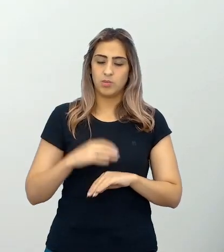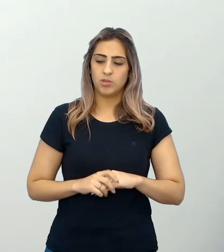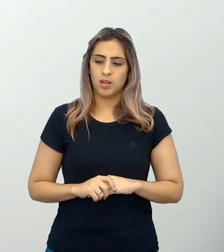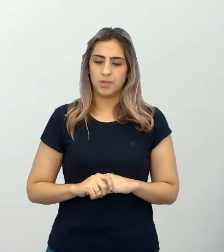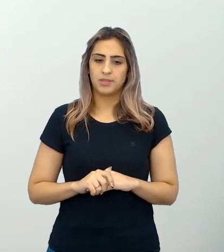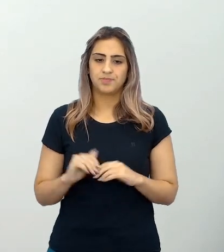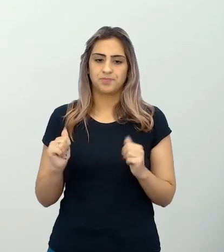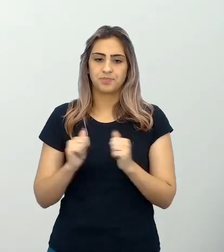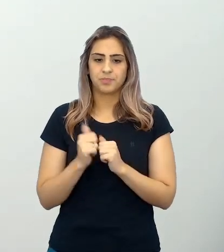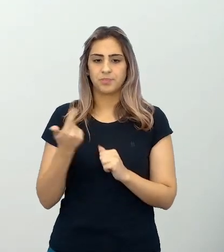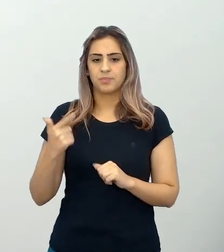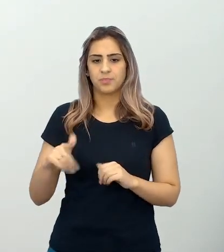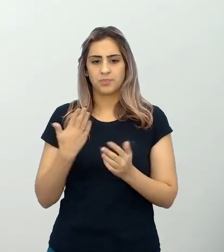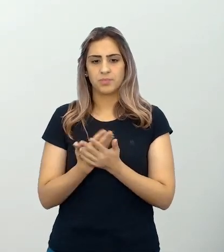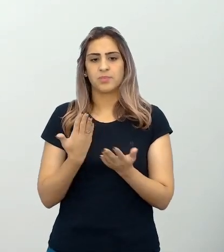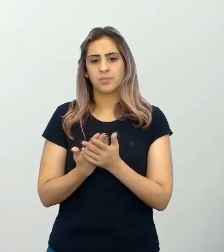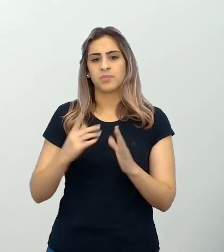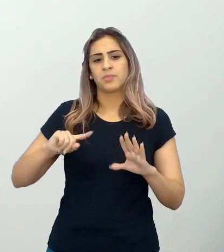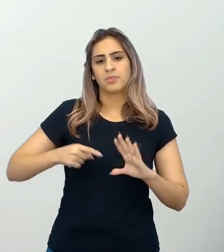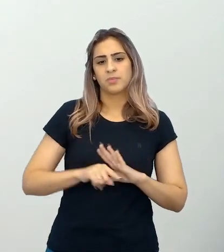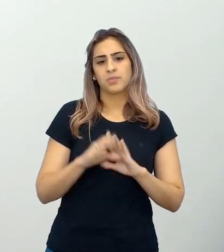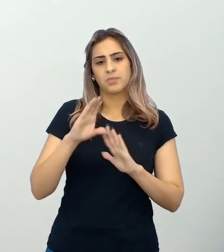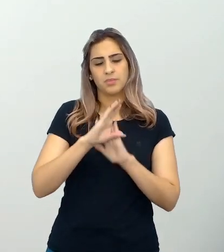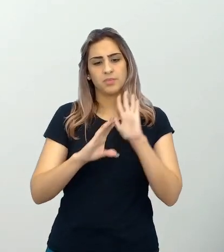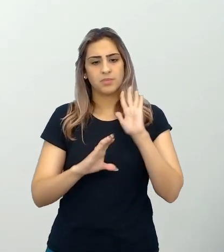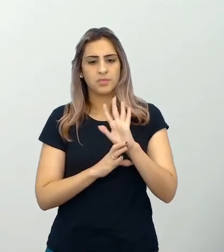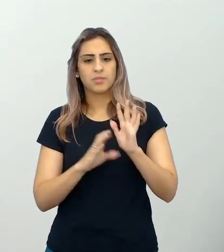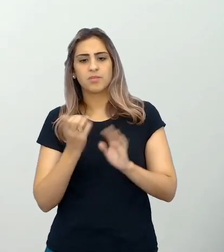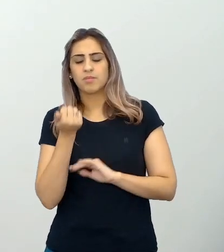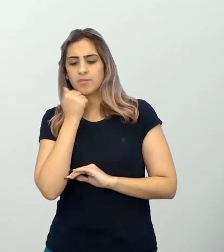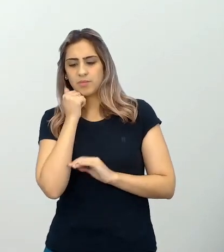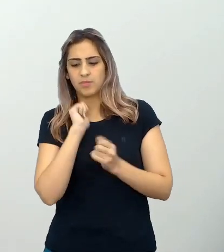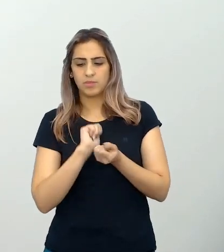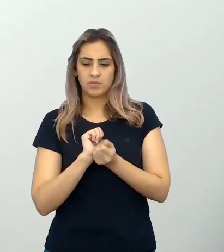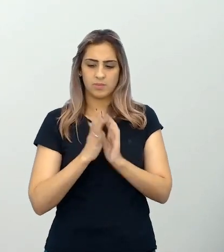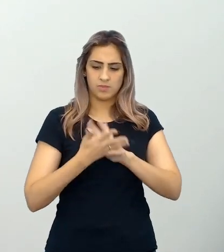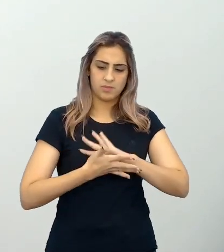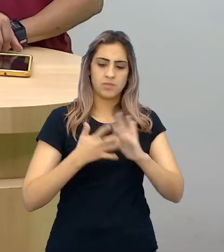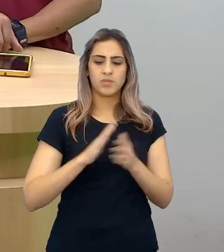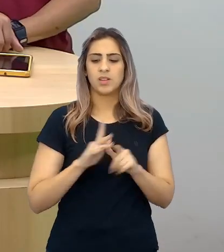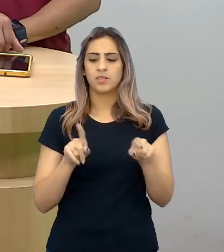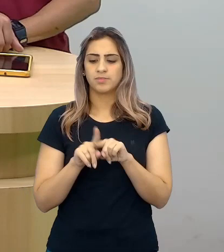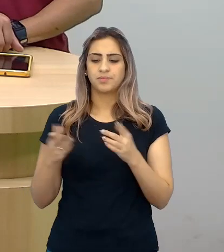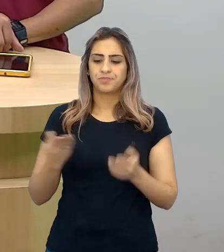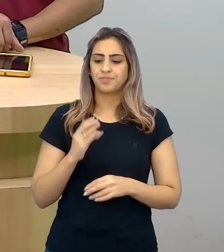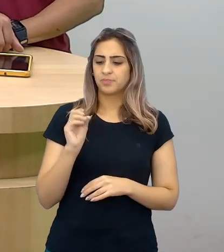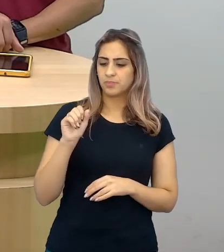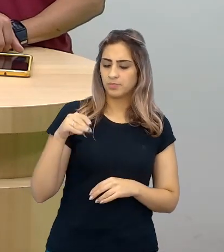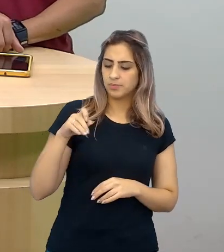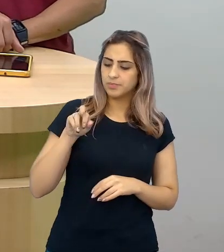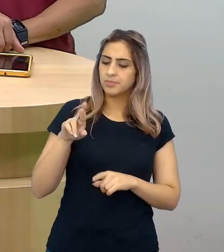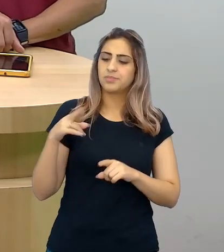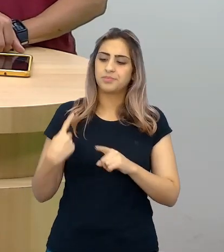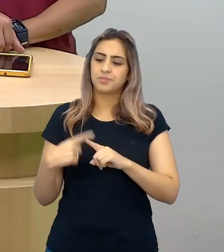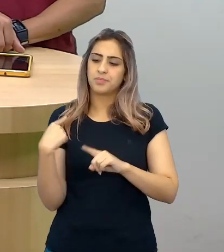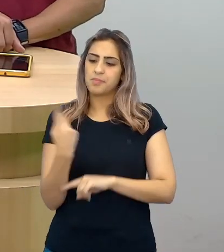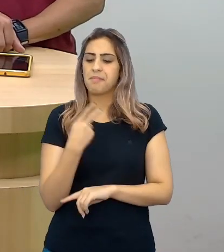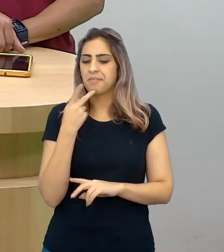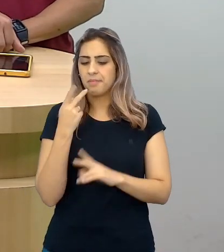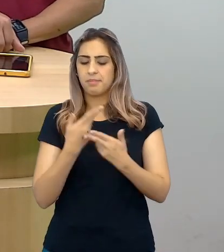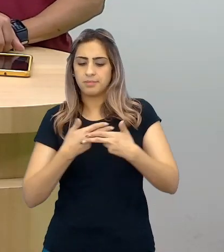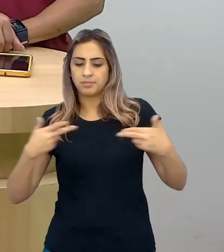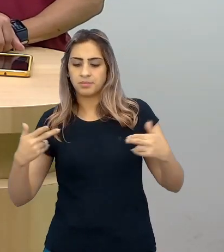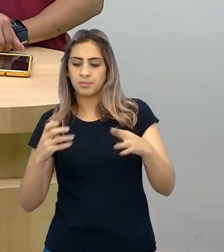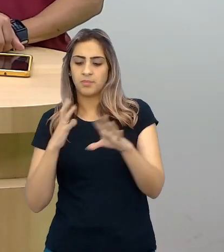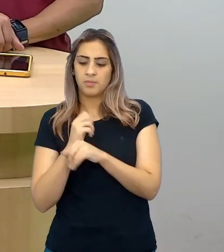acompanham para mais uma aula do aprofundamento curricular aí, né? Ciência em Ação, Roberto? Ciência em Ação. Tá. E eu trouxe o Osmar por quê? Porque hoje a gente vai fazer alguns